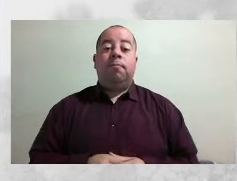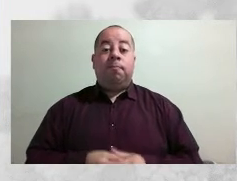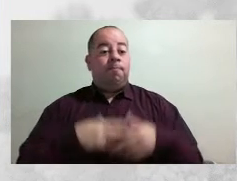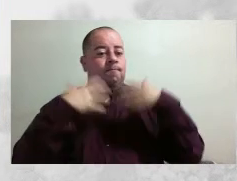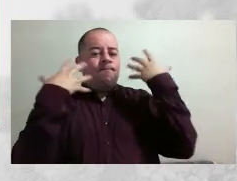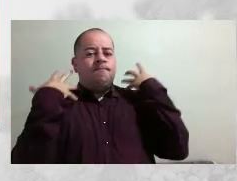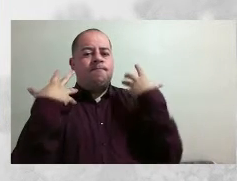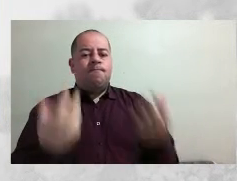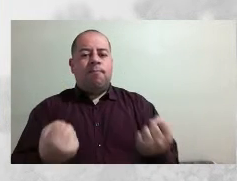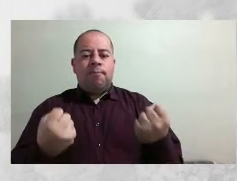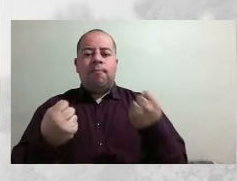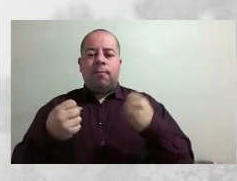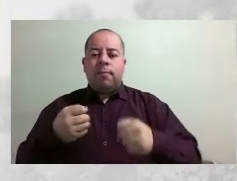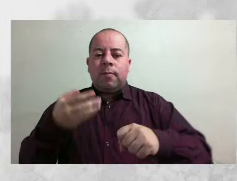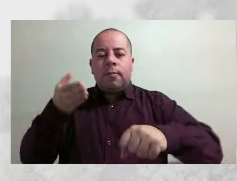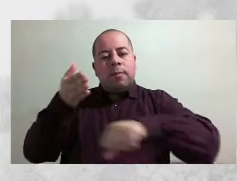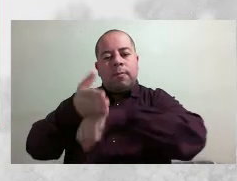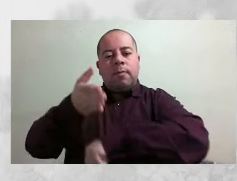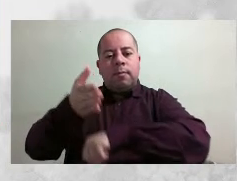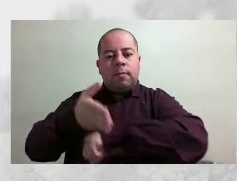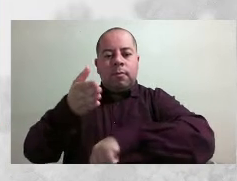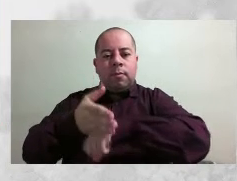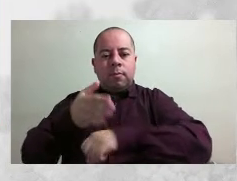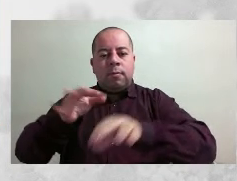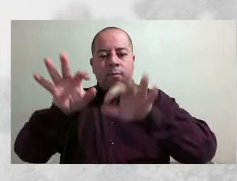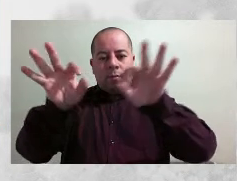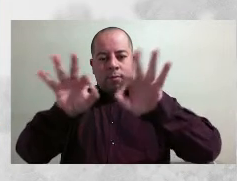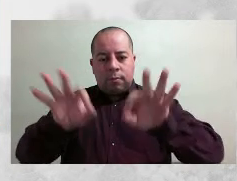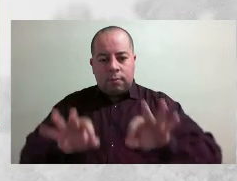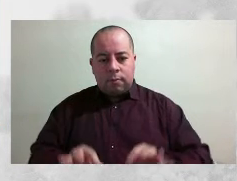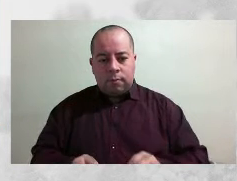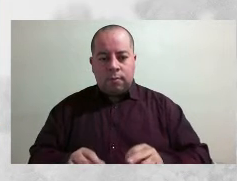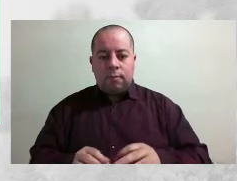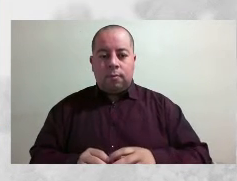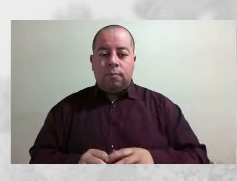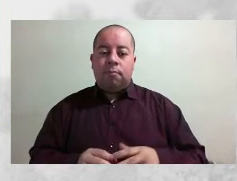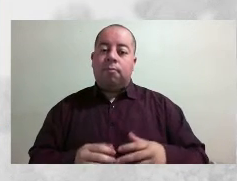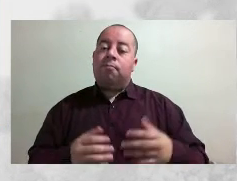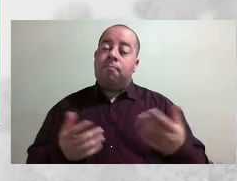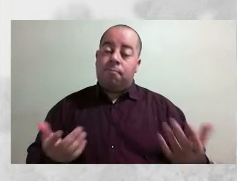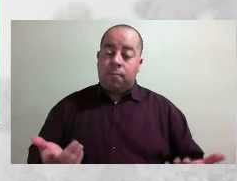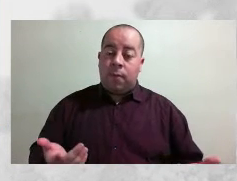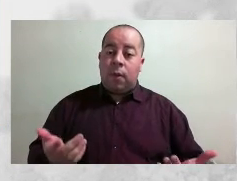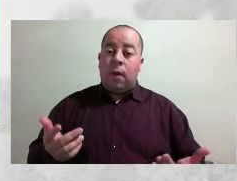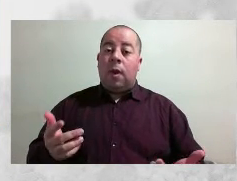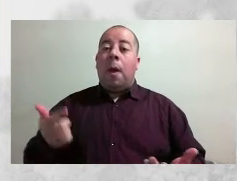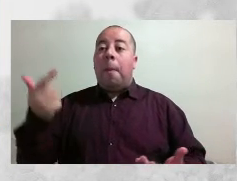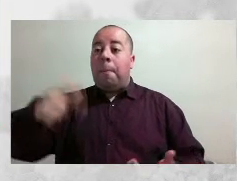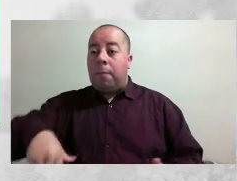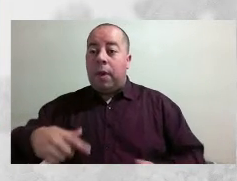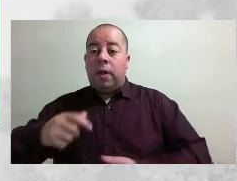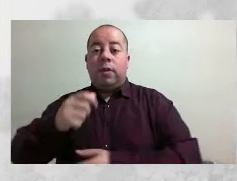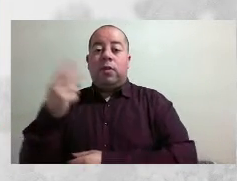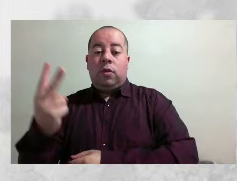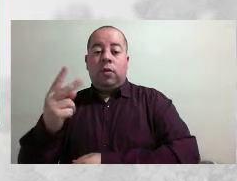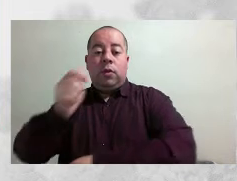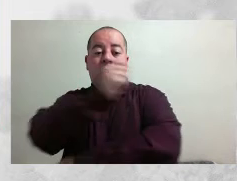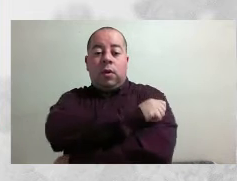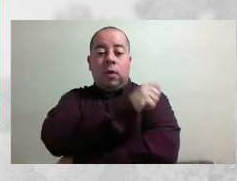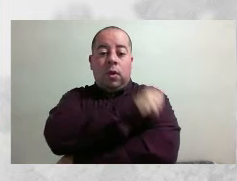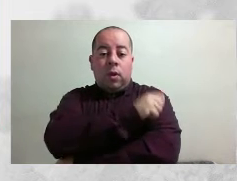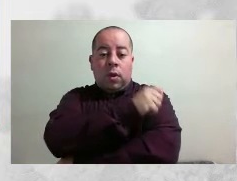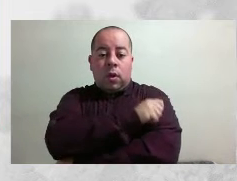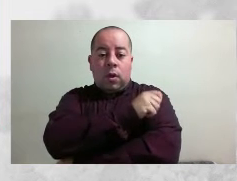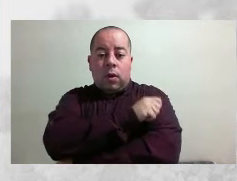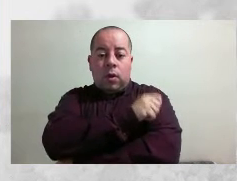E toparam, né, participar desse projeto, além de mais duas docentes, que são